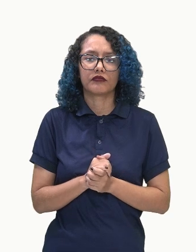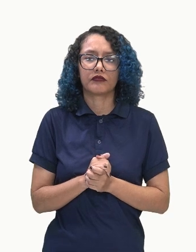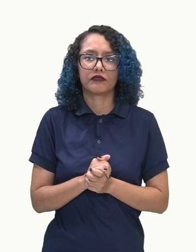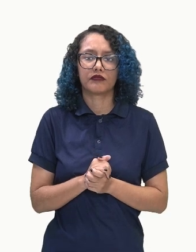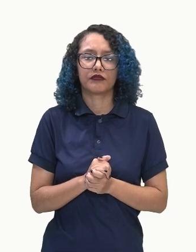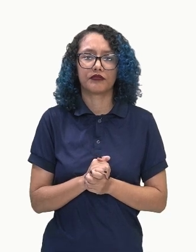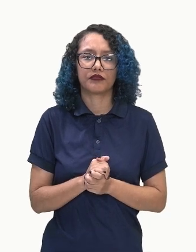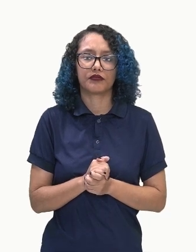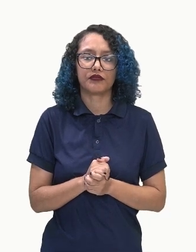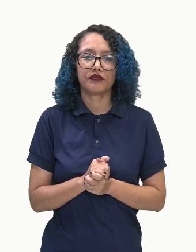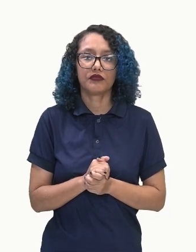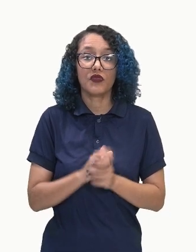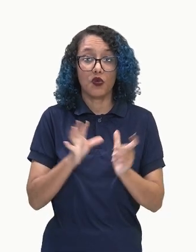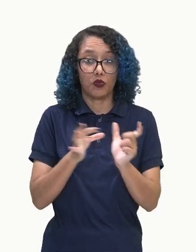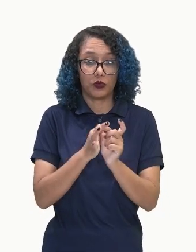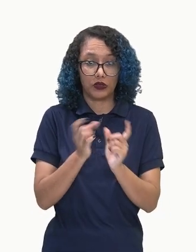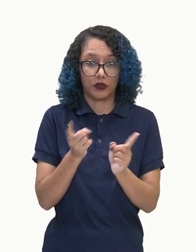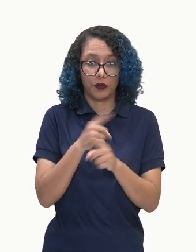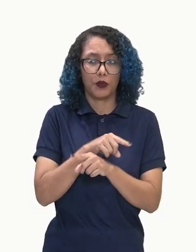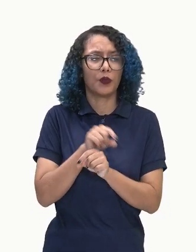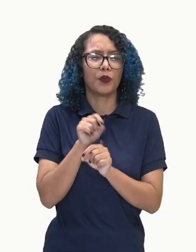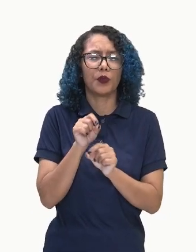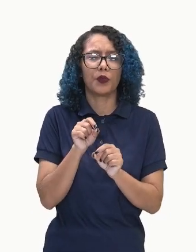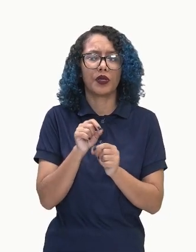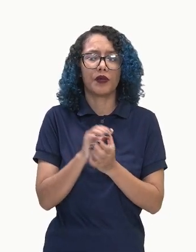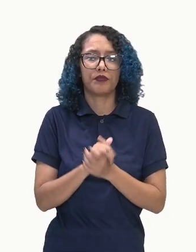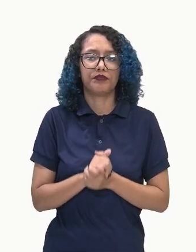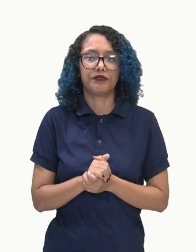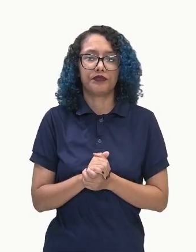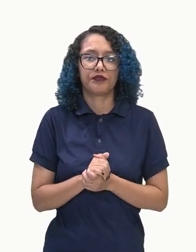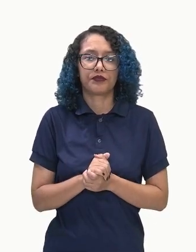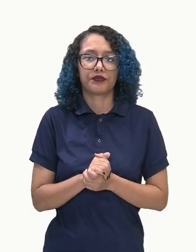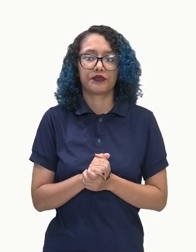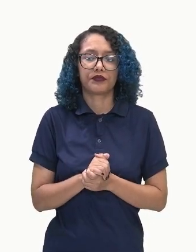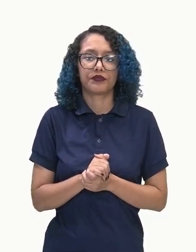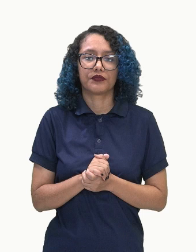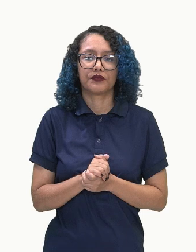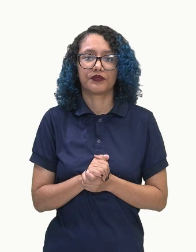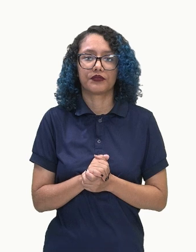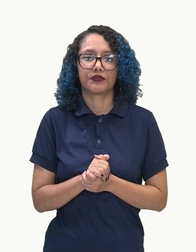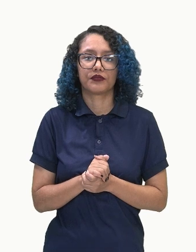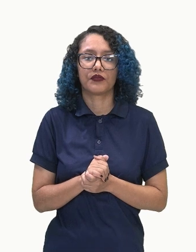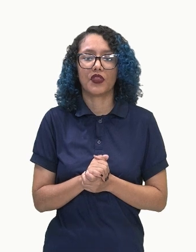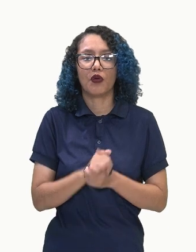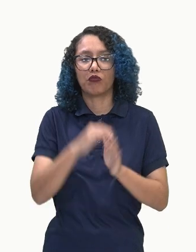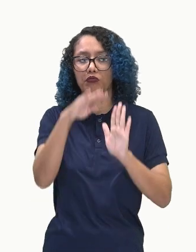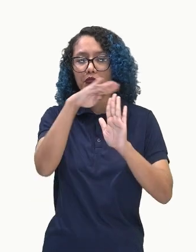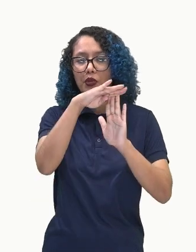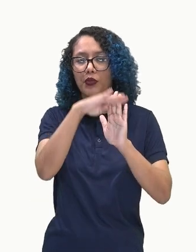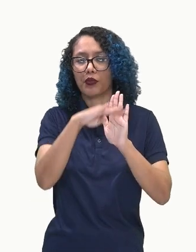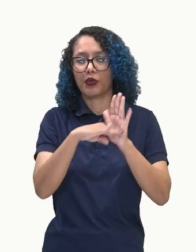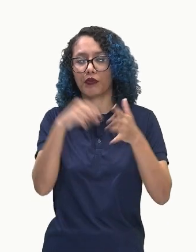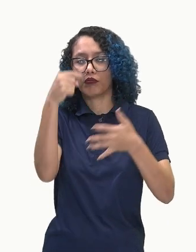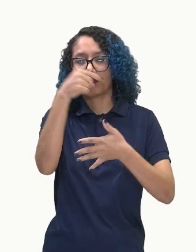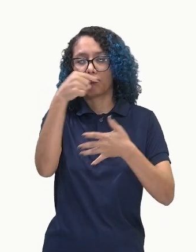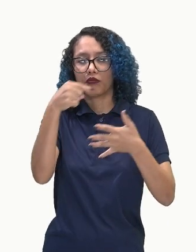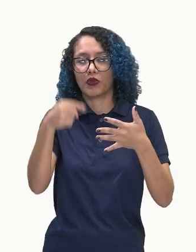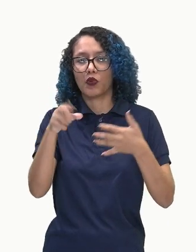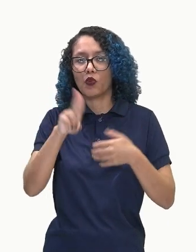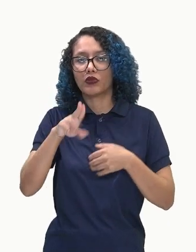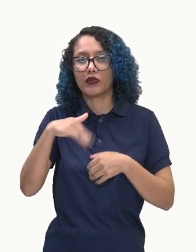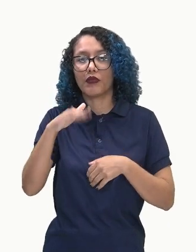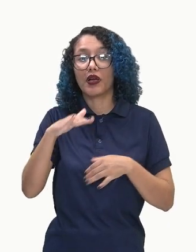As conjunções adversativas, então, olha só, a conjunção adversativa na ordem, tá? But é a que nós mais